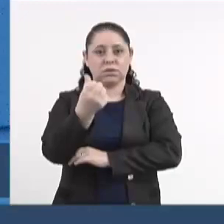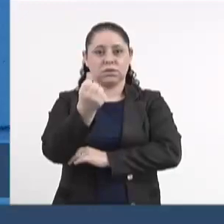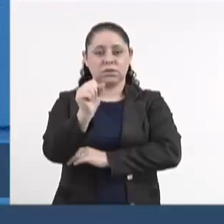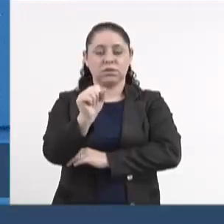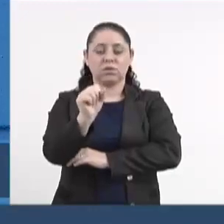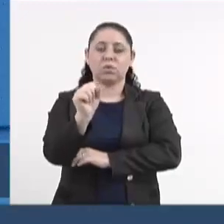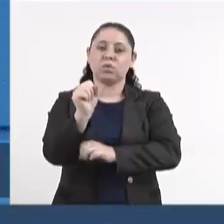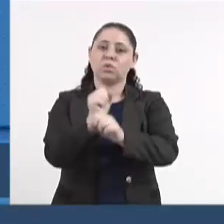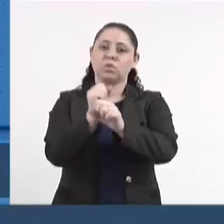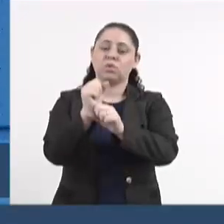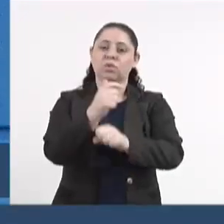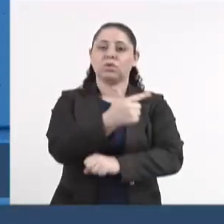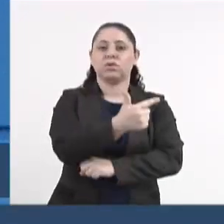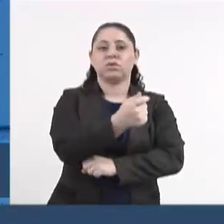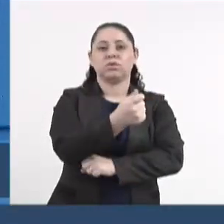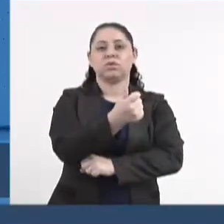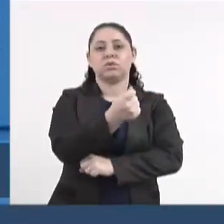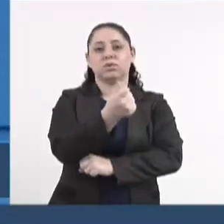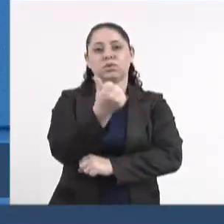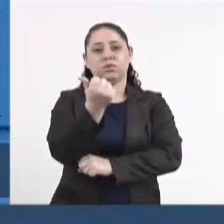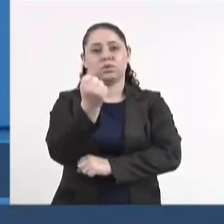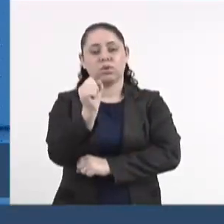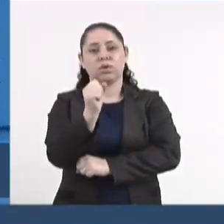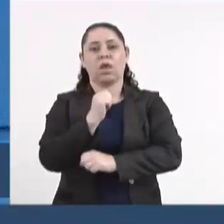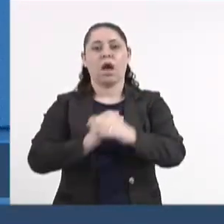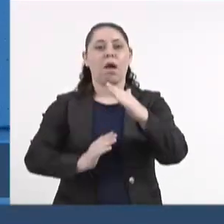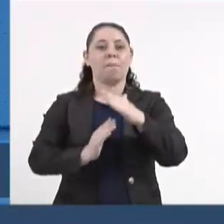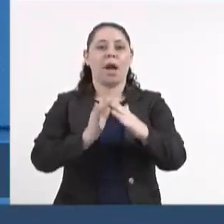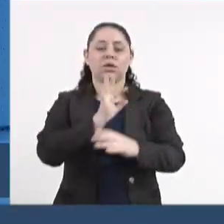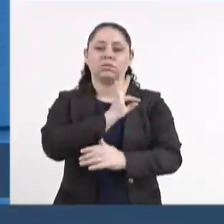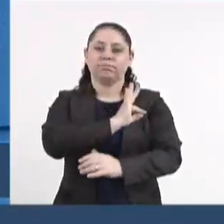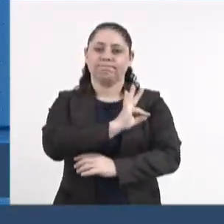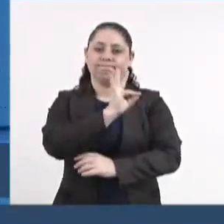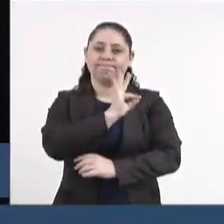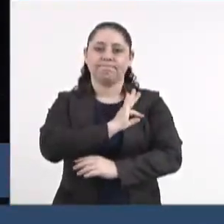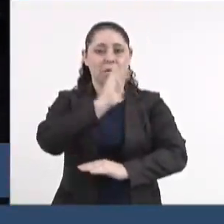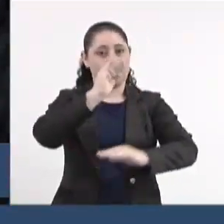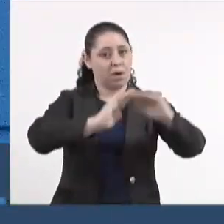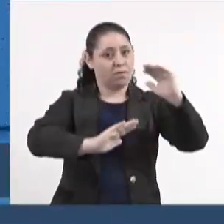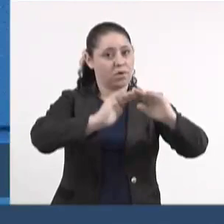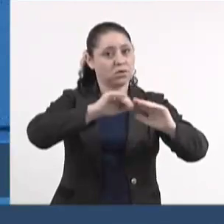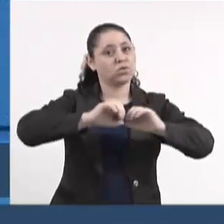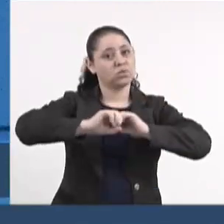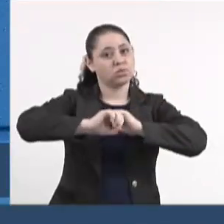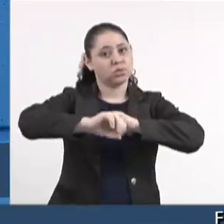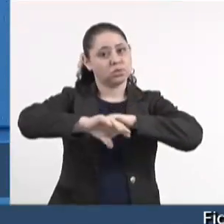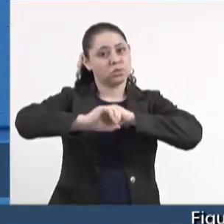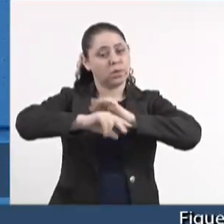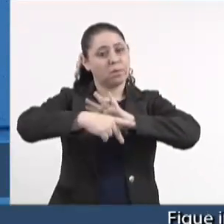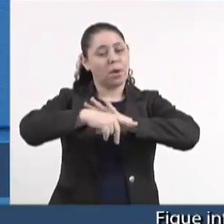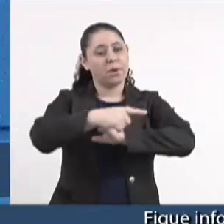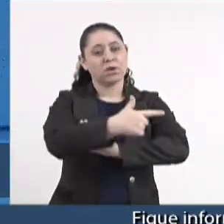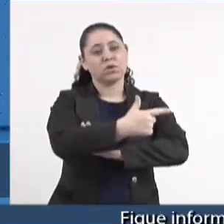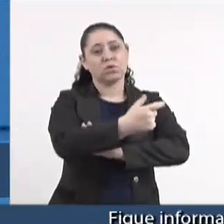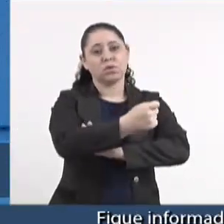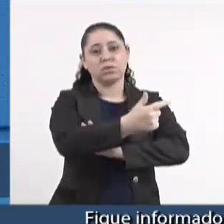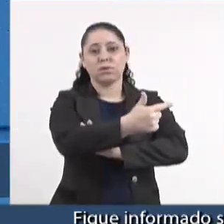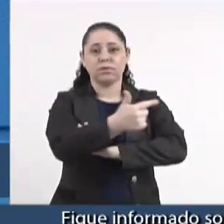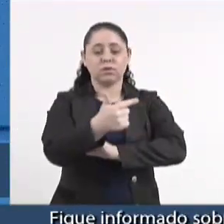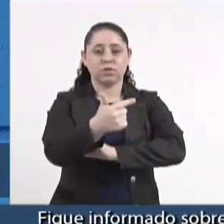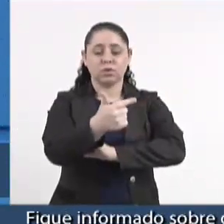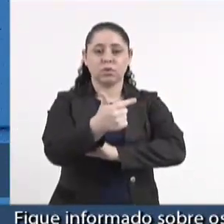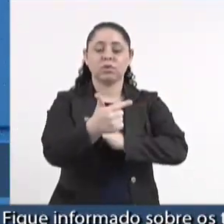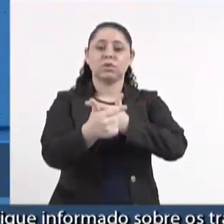11.738, de 2008, estabelece um piso salarial para profissionais da educação que, em 2022